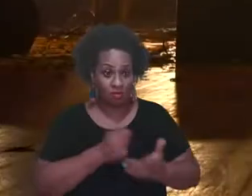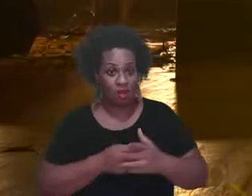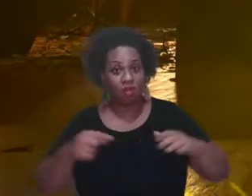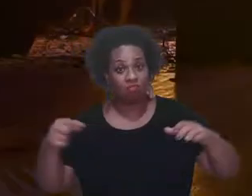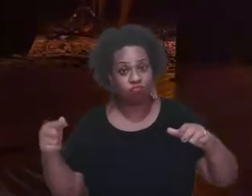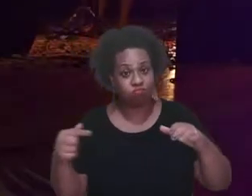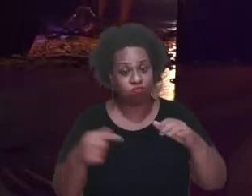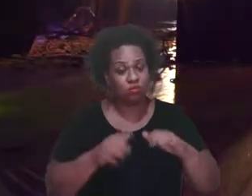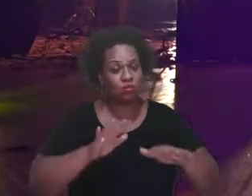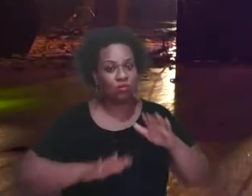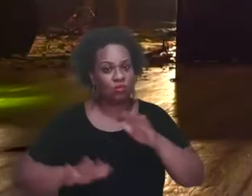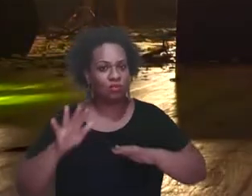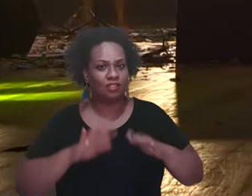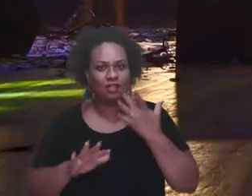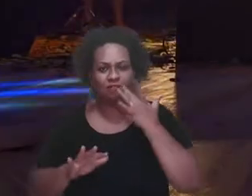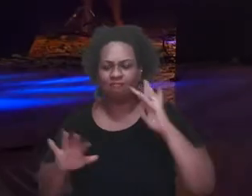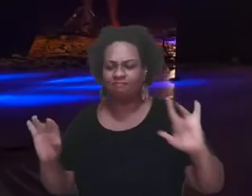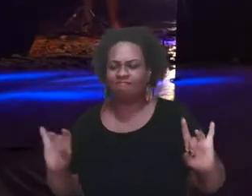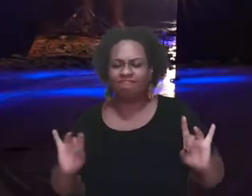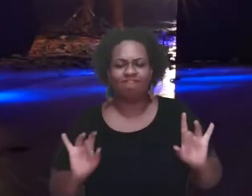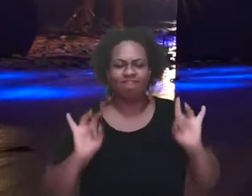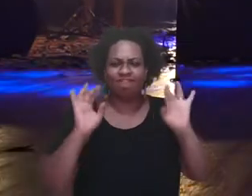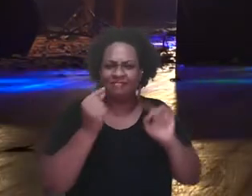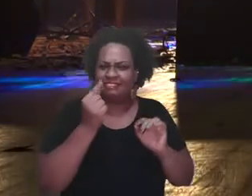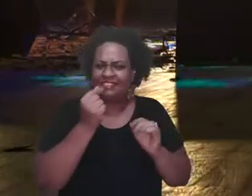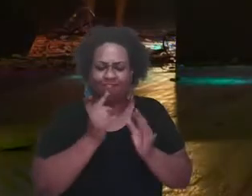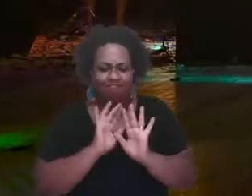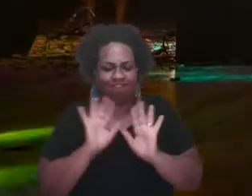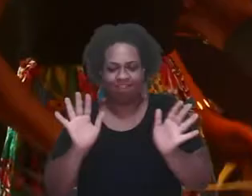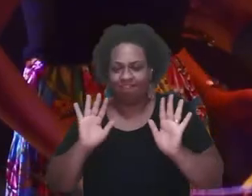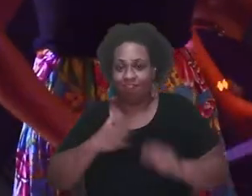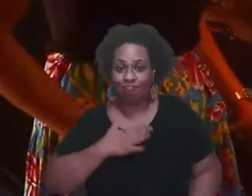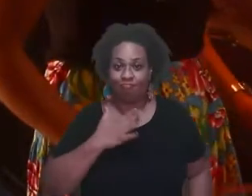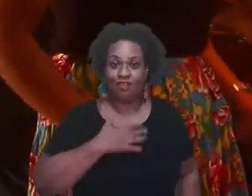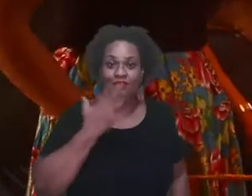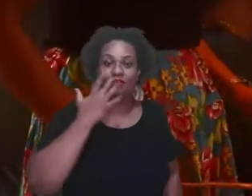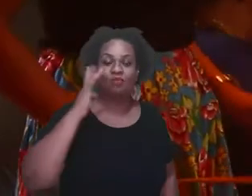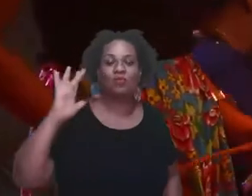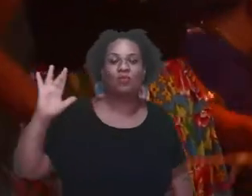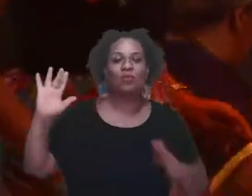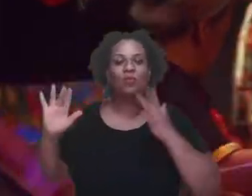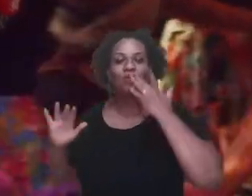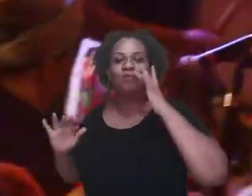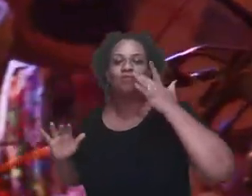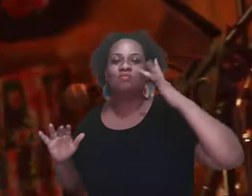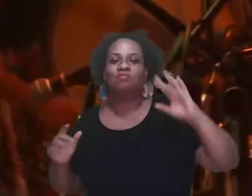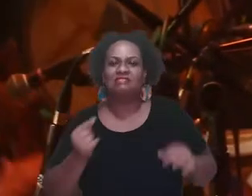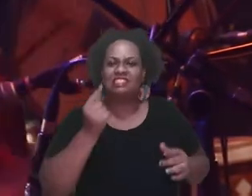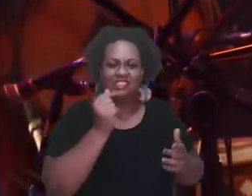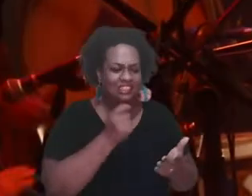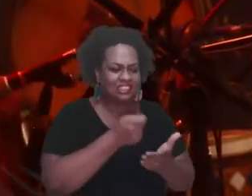Alô ter não pulo esse bom como esse vamos vale ouro não há dinheiro que pague esse da bunda é meu tesouro